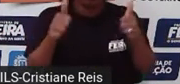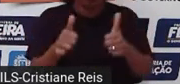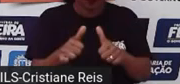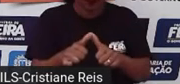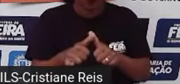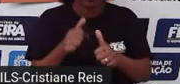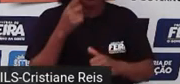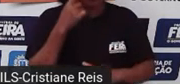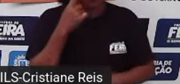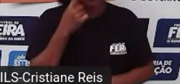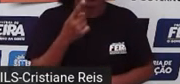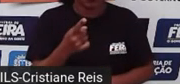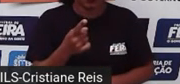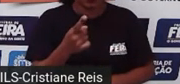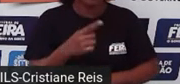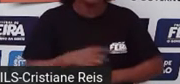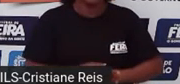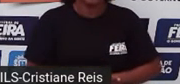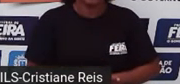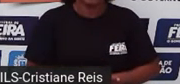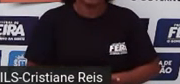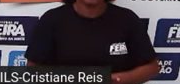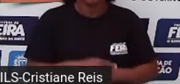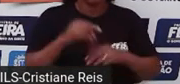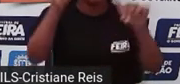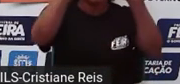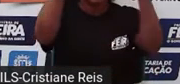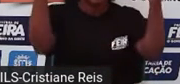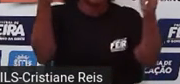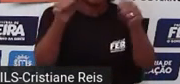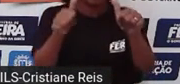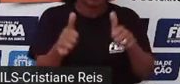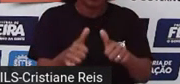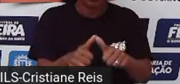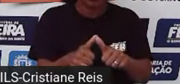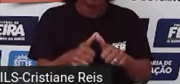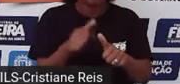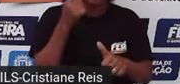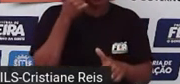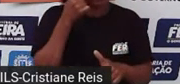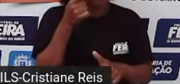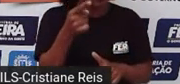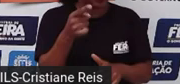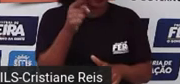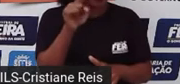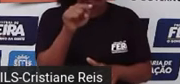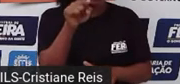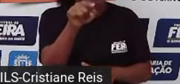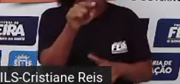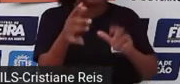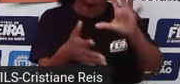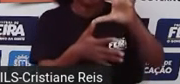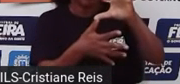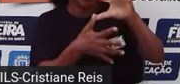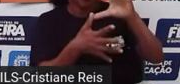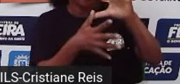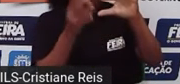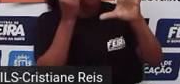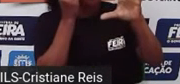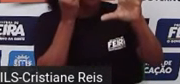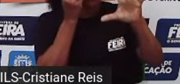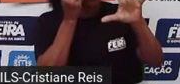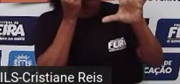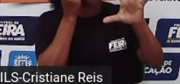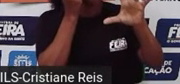parou já falou né em vários outros mapas quando a gente estudou isso e o mapa altimétrico ele tem essa característica da altura então